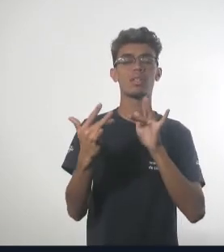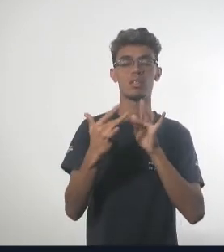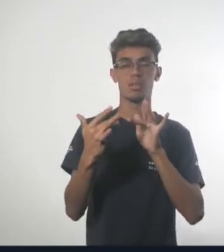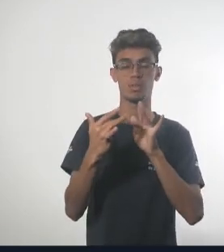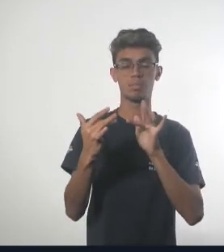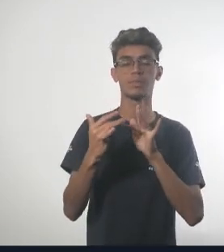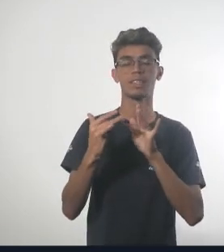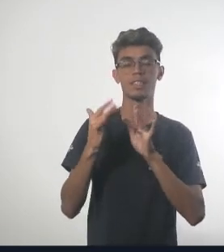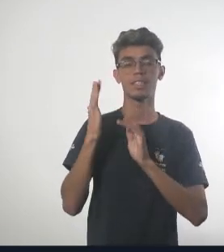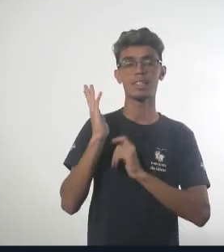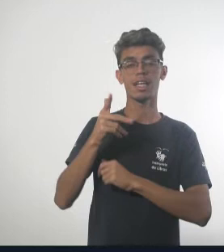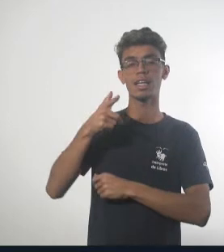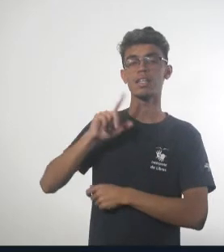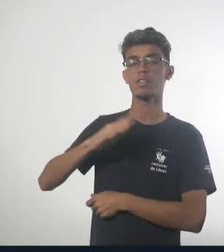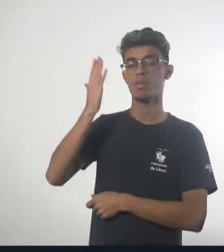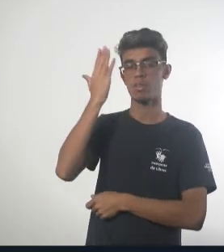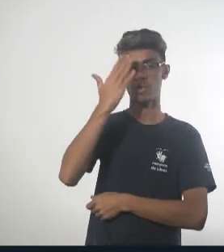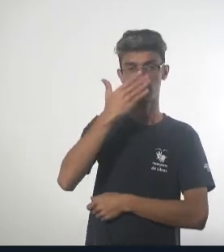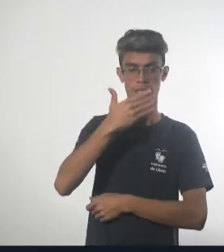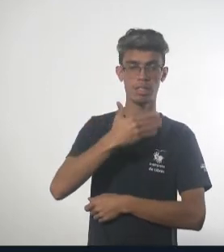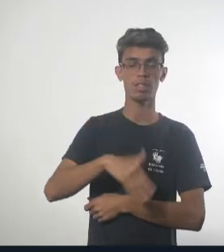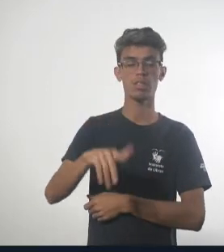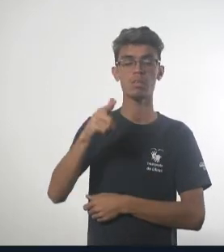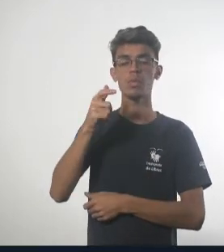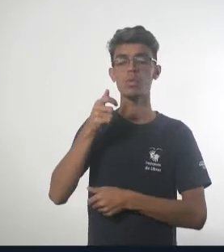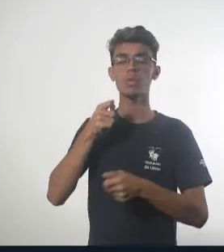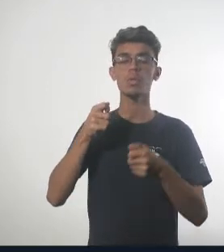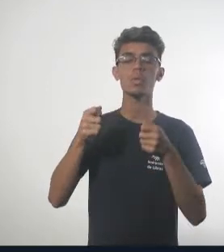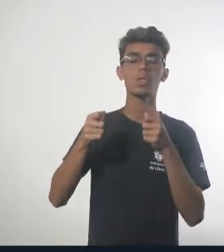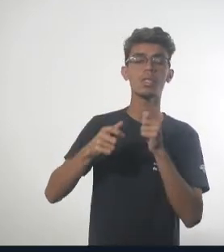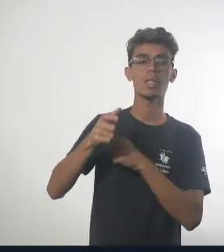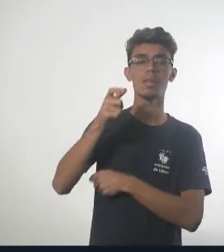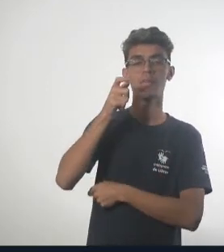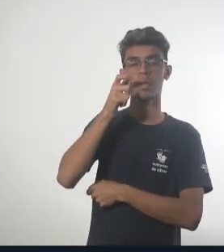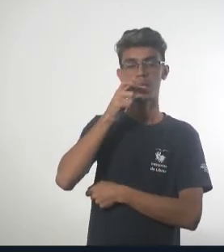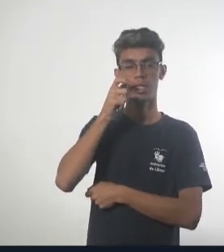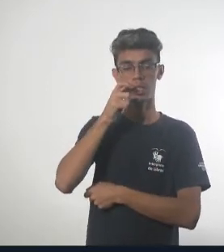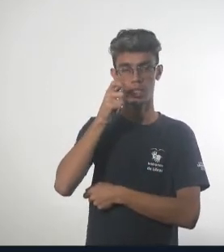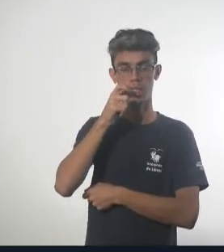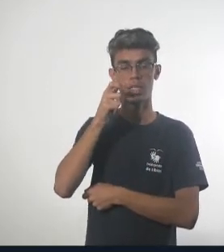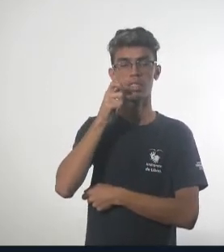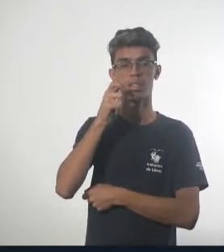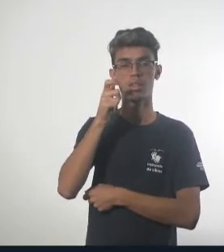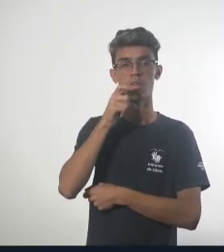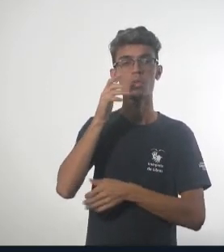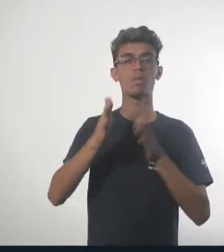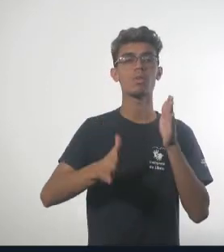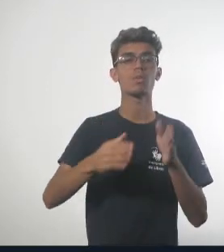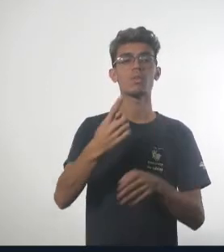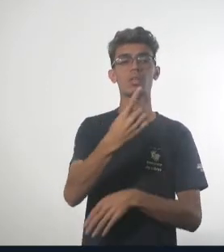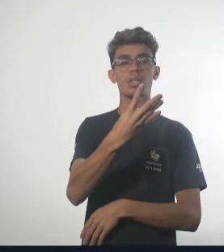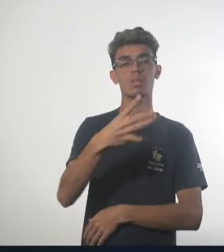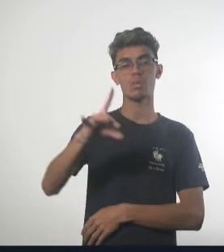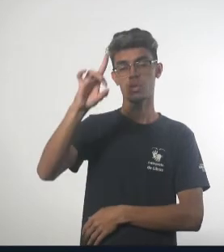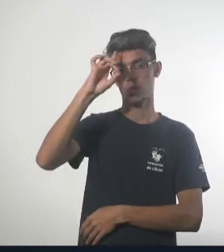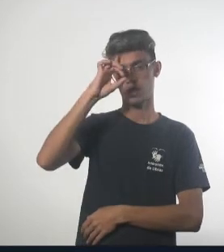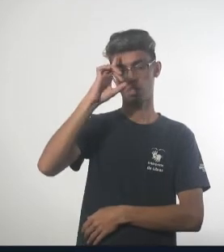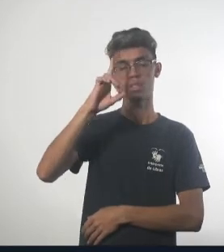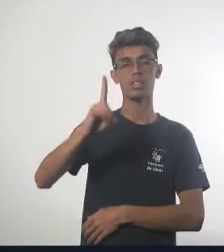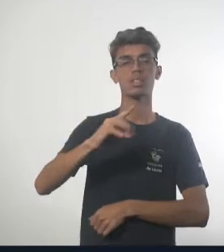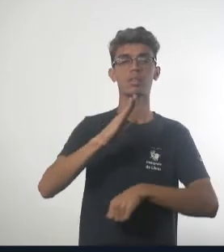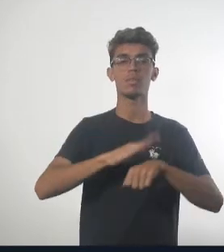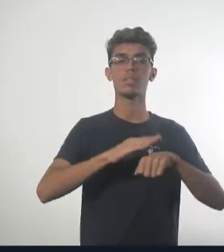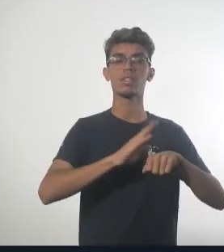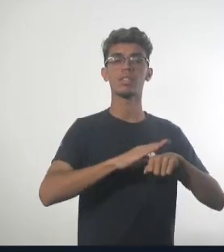monitoraram diariamente os contatos próximos dos casos confirmados, por um período aí máximo de 14 dias. Realizaram a